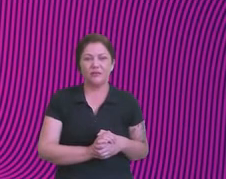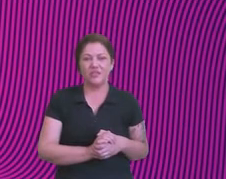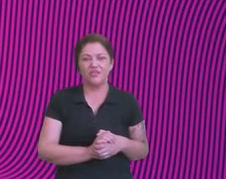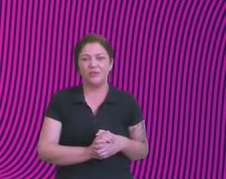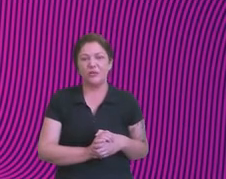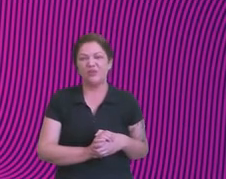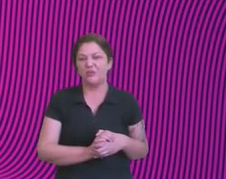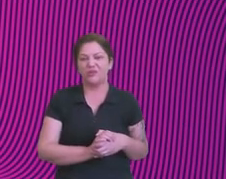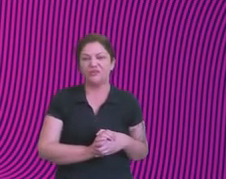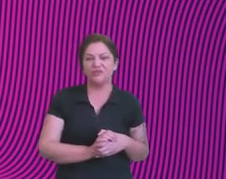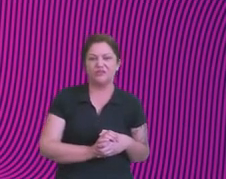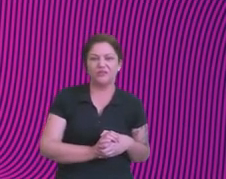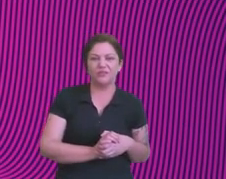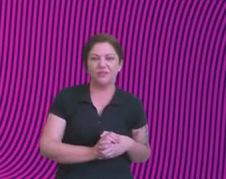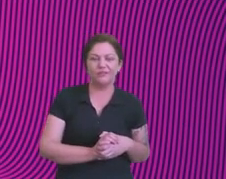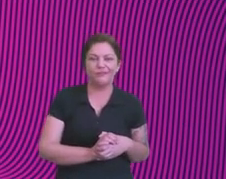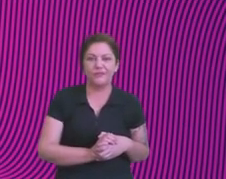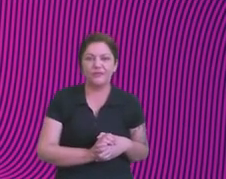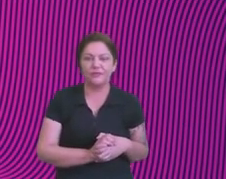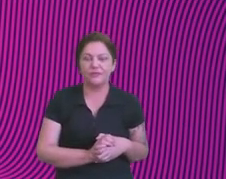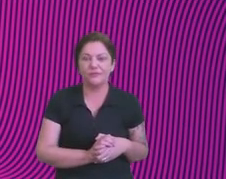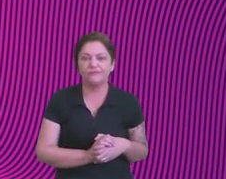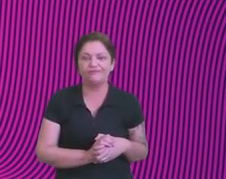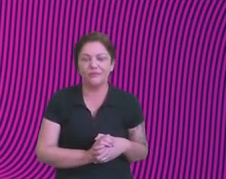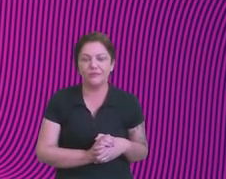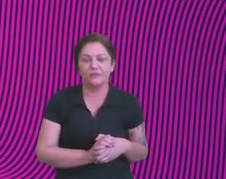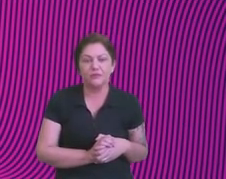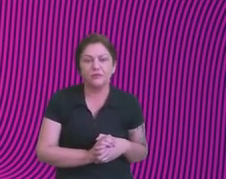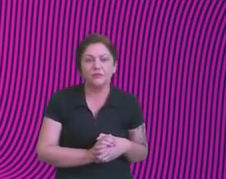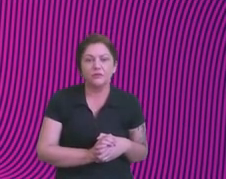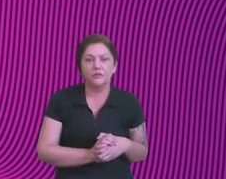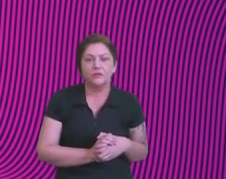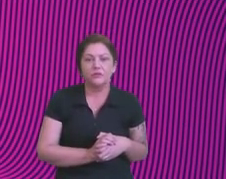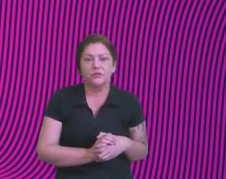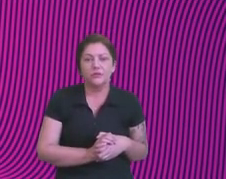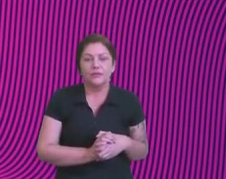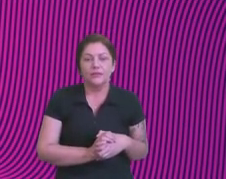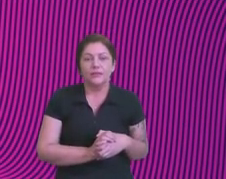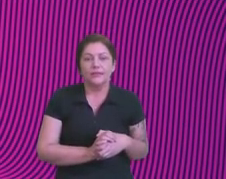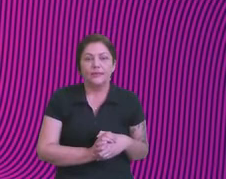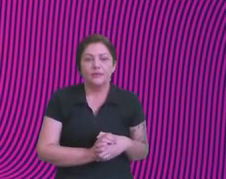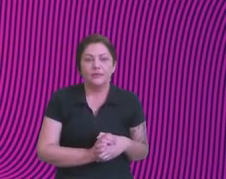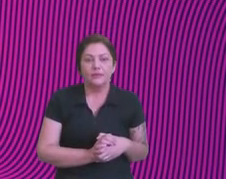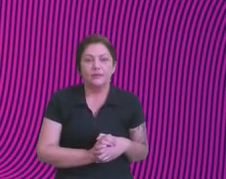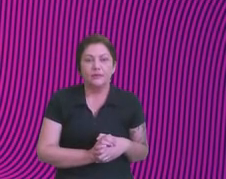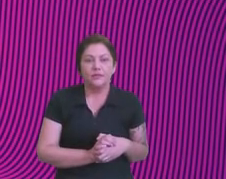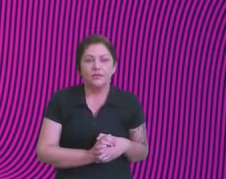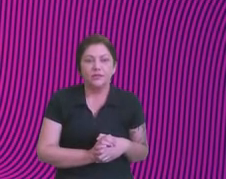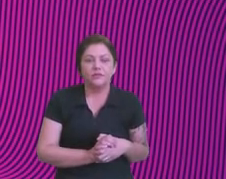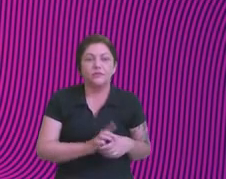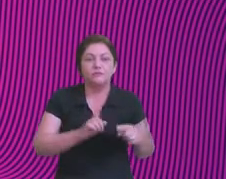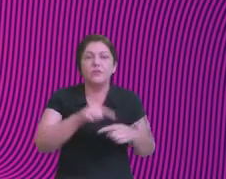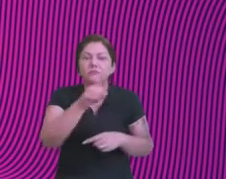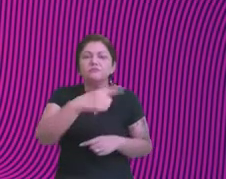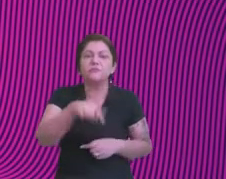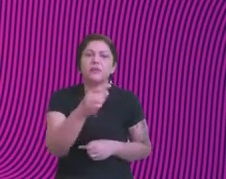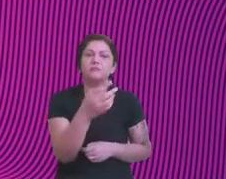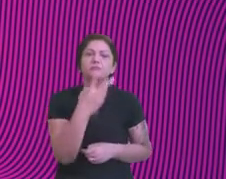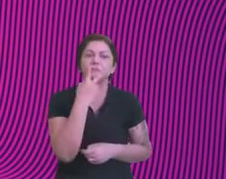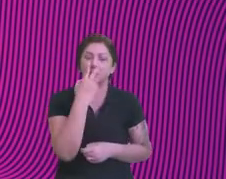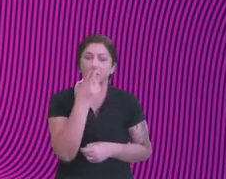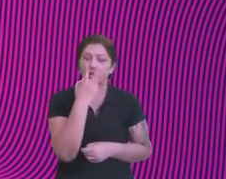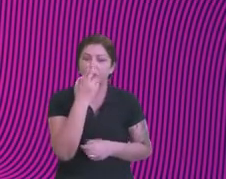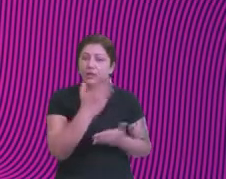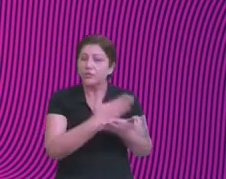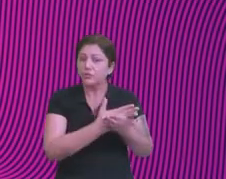teriam ido nesse caminho, né? Se vocês achavam também que, nesse início, do mesmo